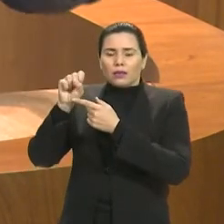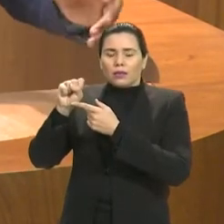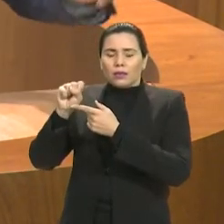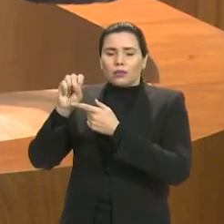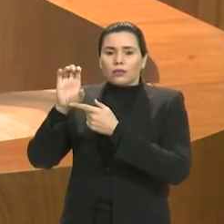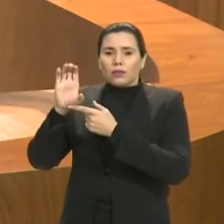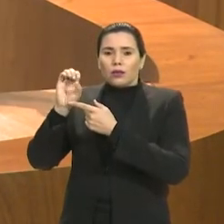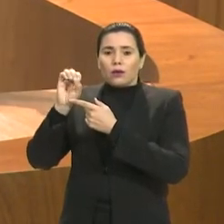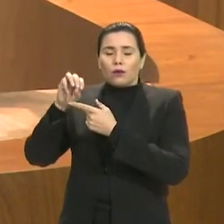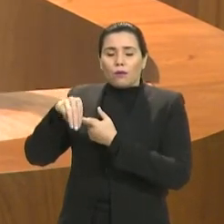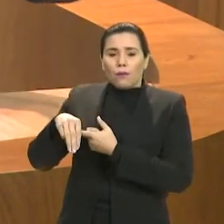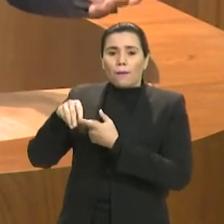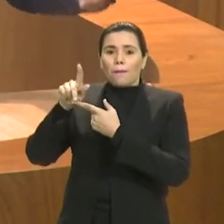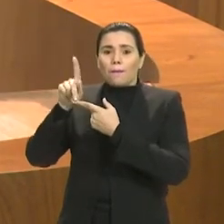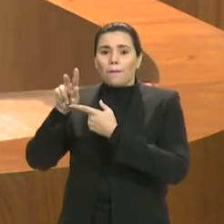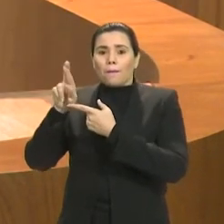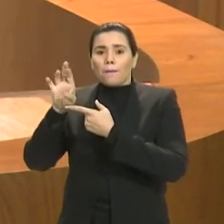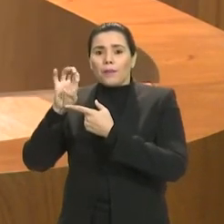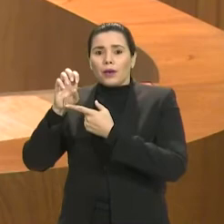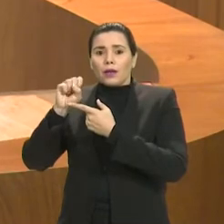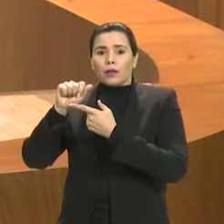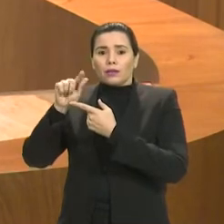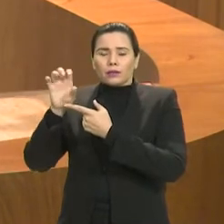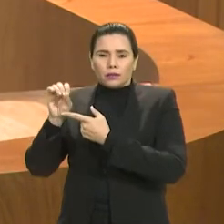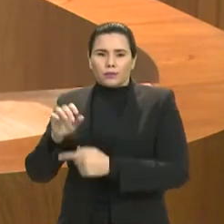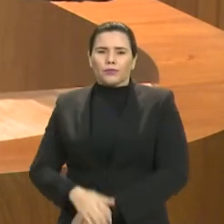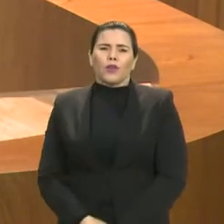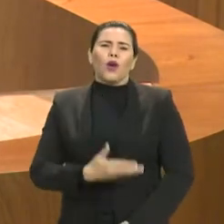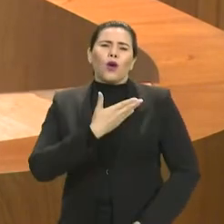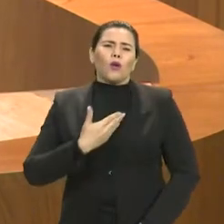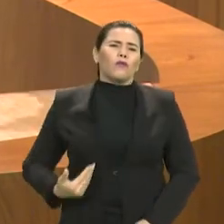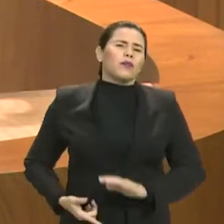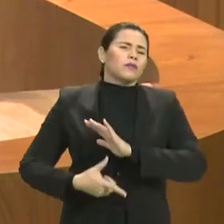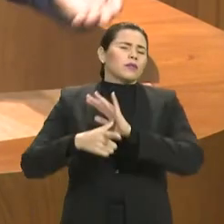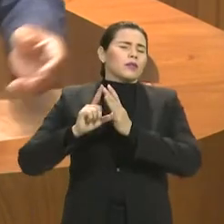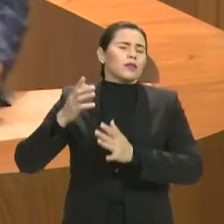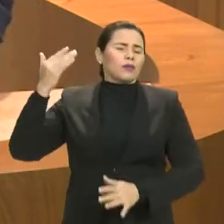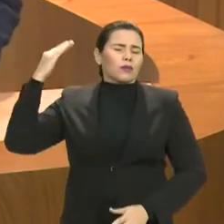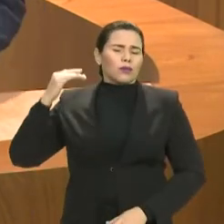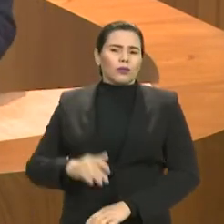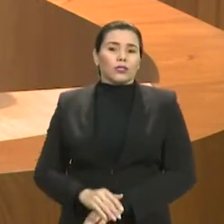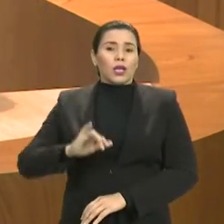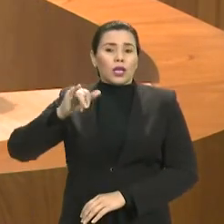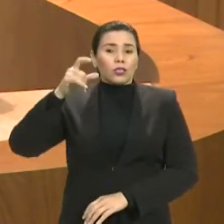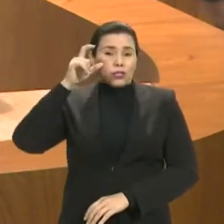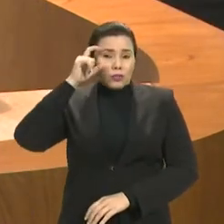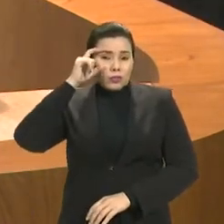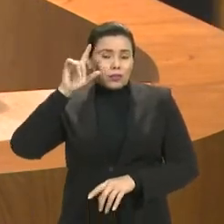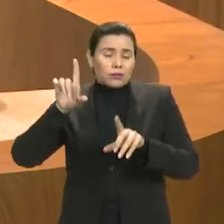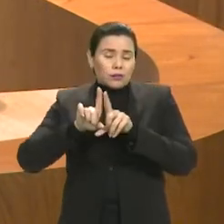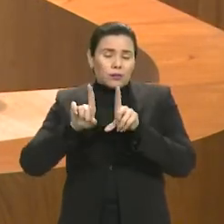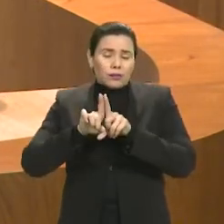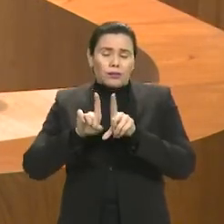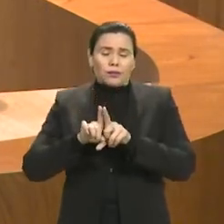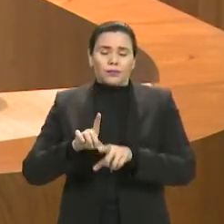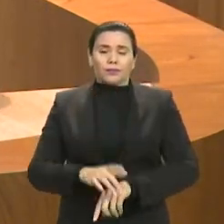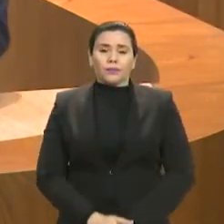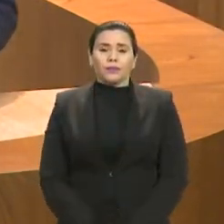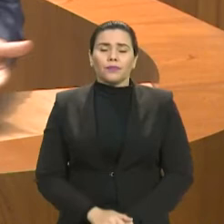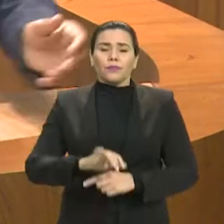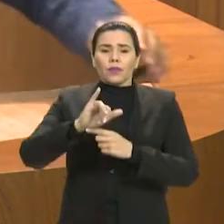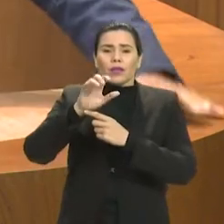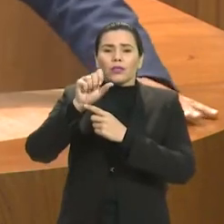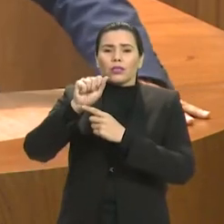José Reinaldo, de Edson Lobão, de Jackson Lago, de Rosiana Sarney, achataram o salário dos